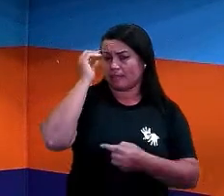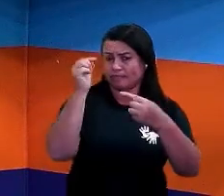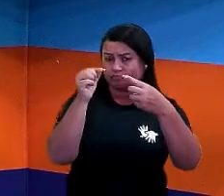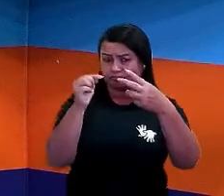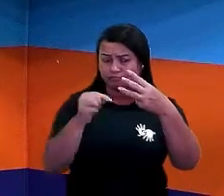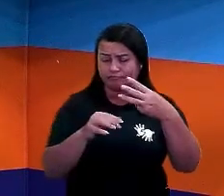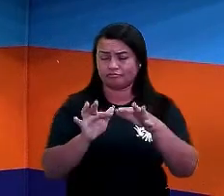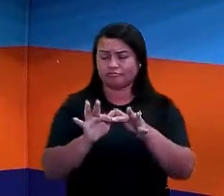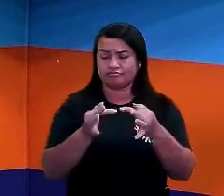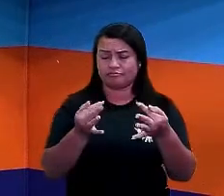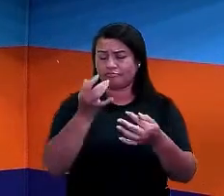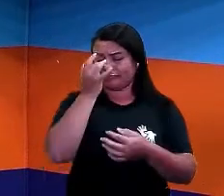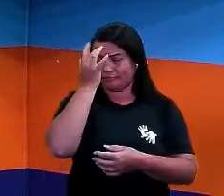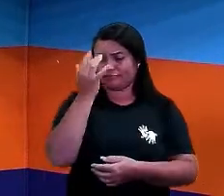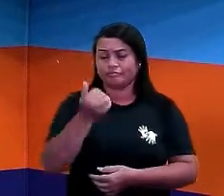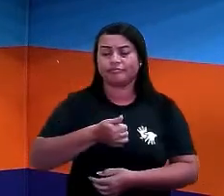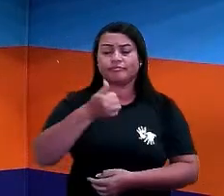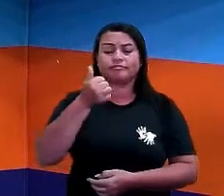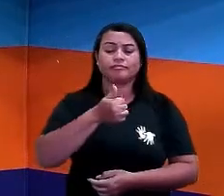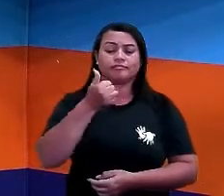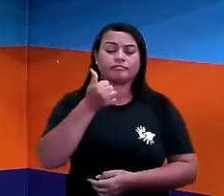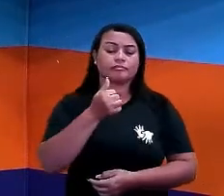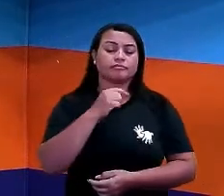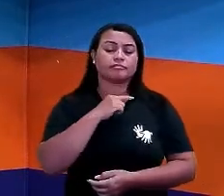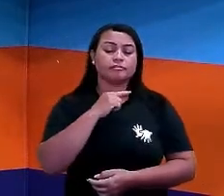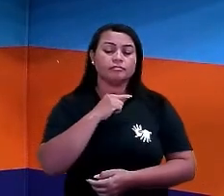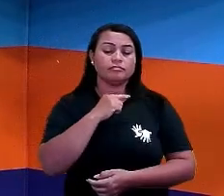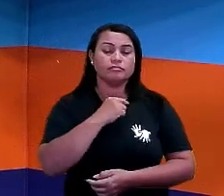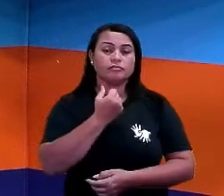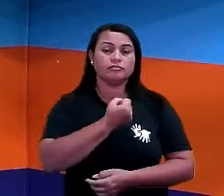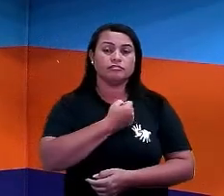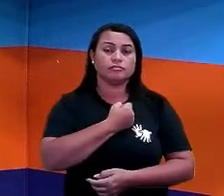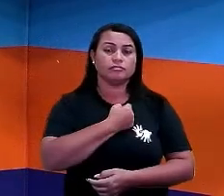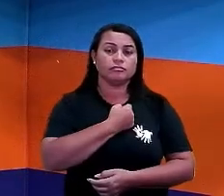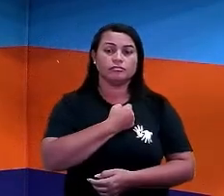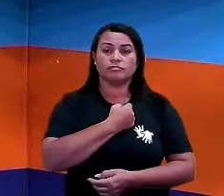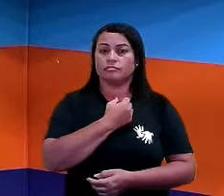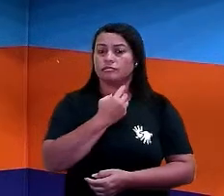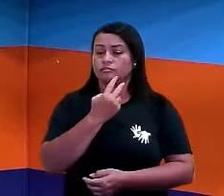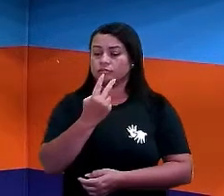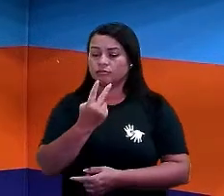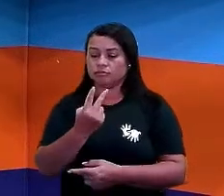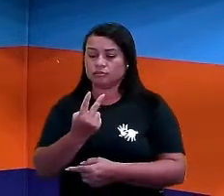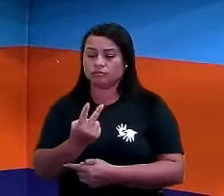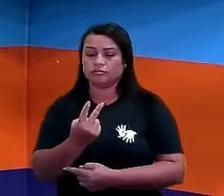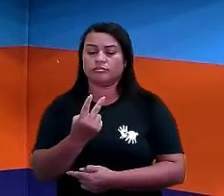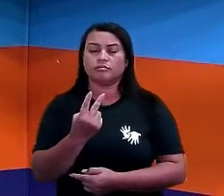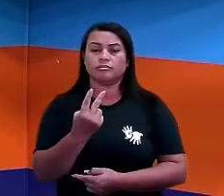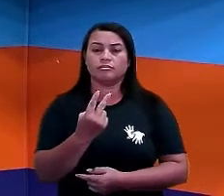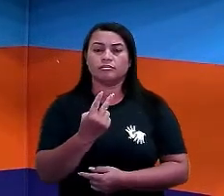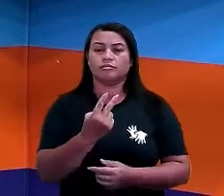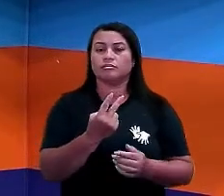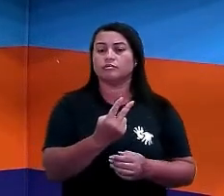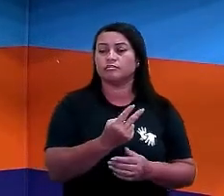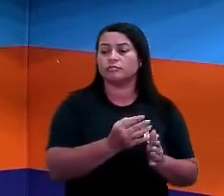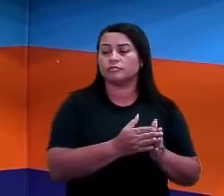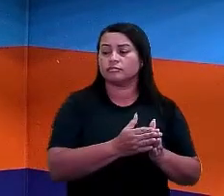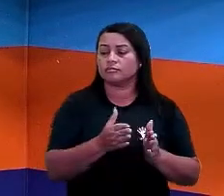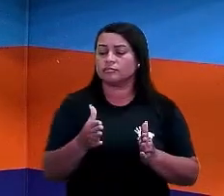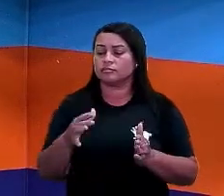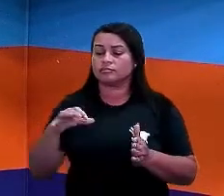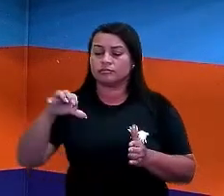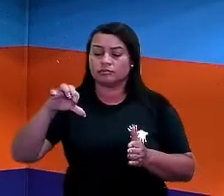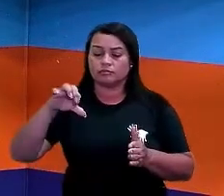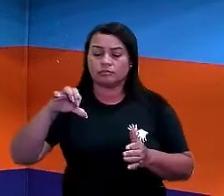fácil, tá? Primeiro, quando eu tenho os números de 2 até 9. Aonde? No